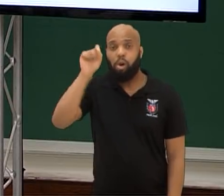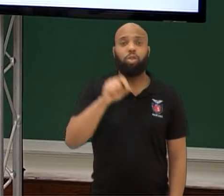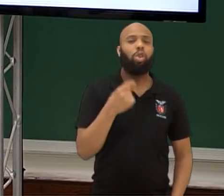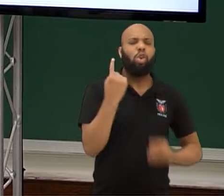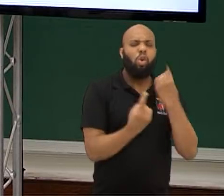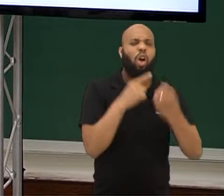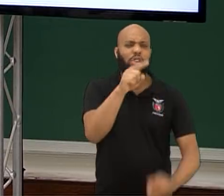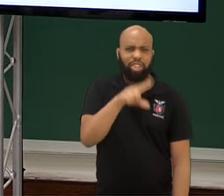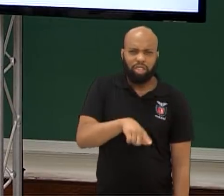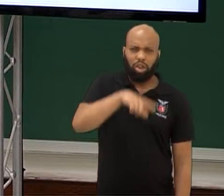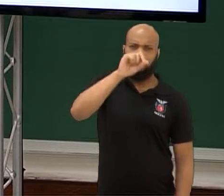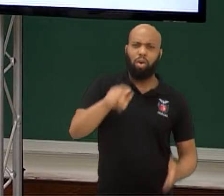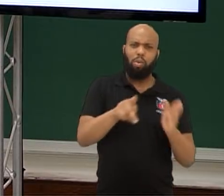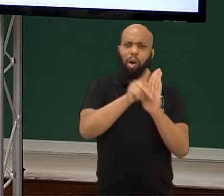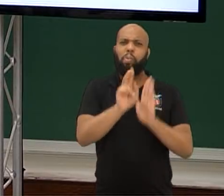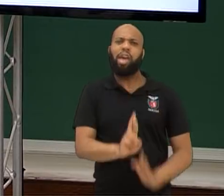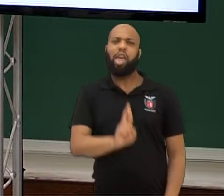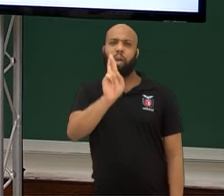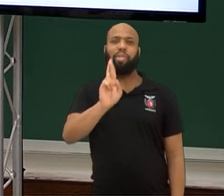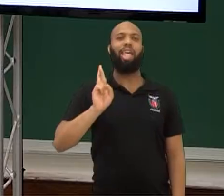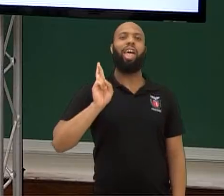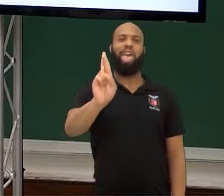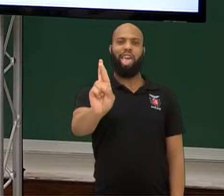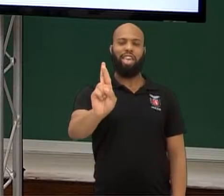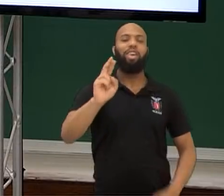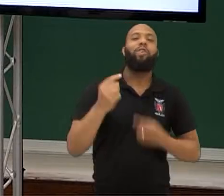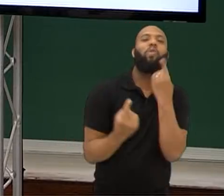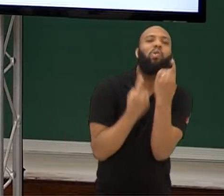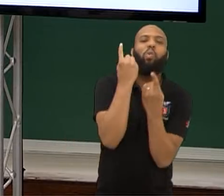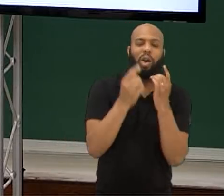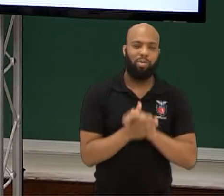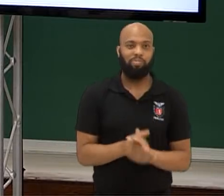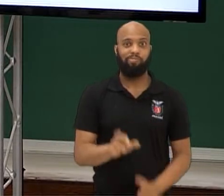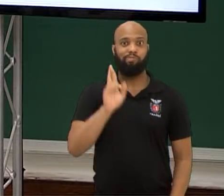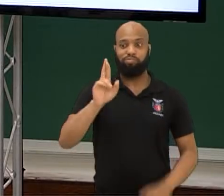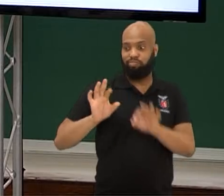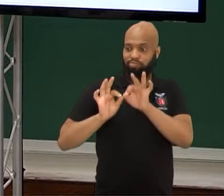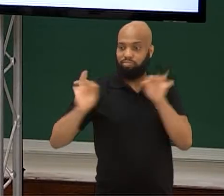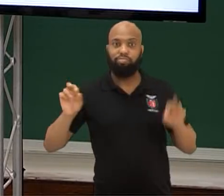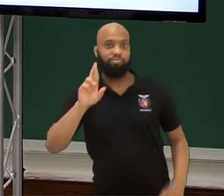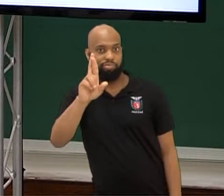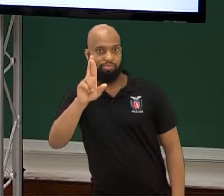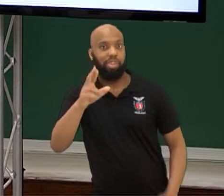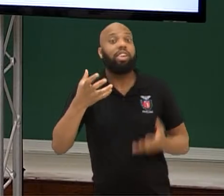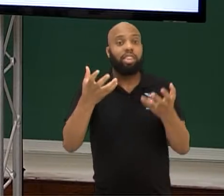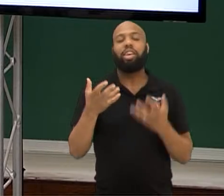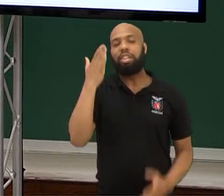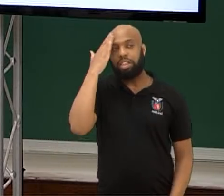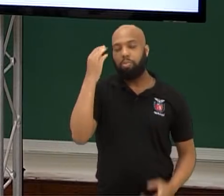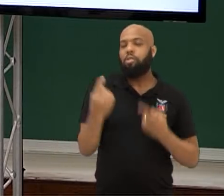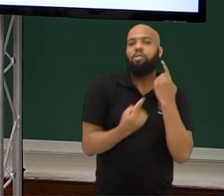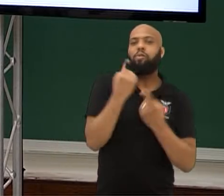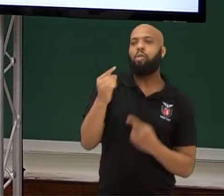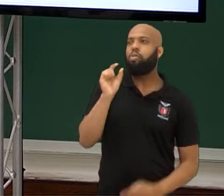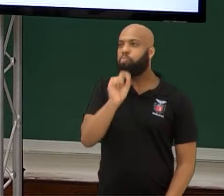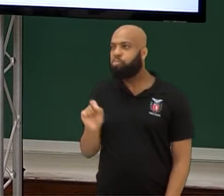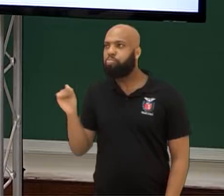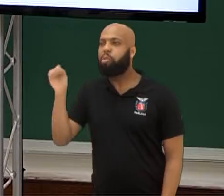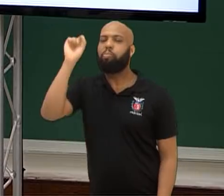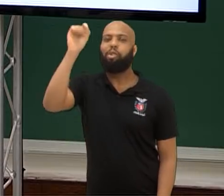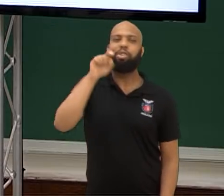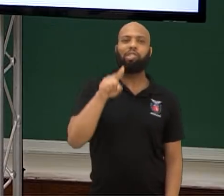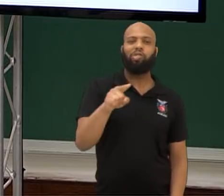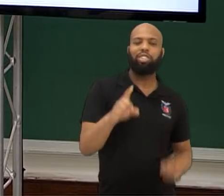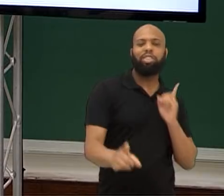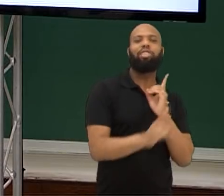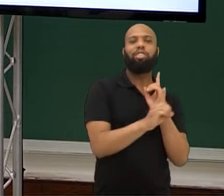que a distância entre o centro é igual à medida do raio e o ponto? Então, eu quero saber qual desses pontos que